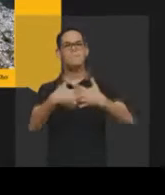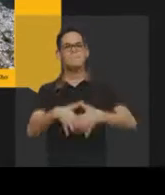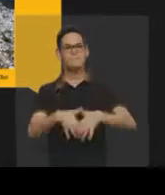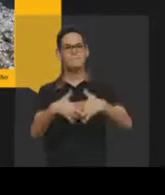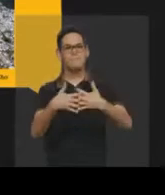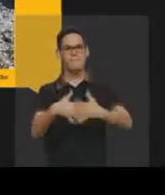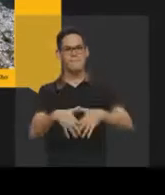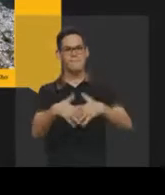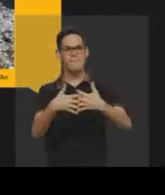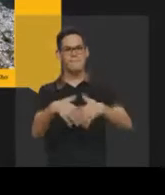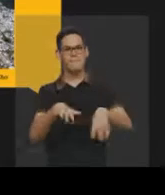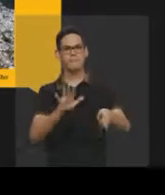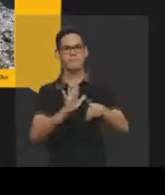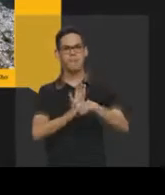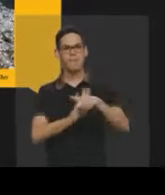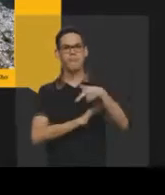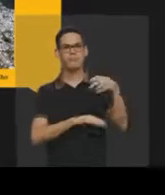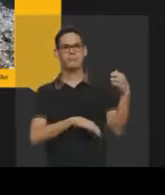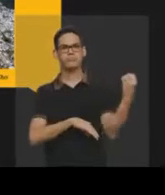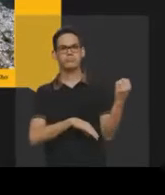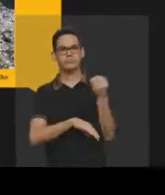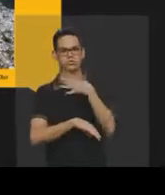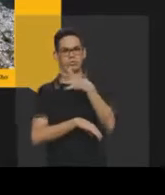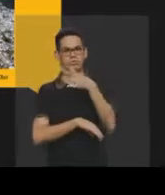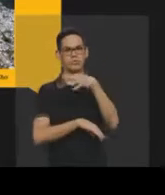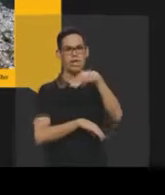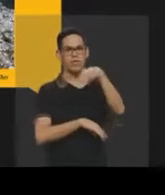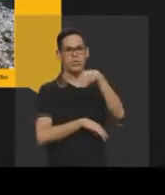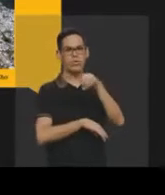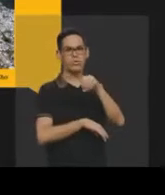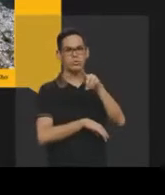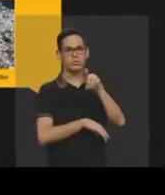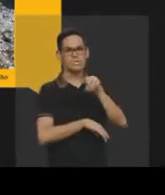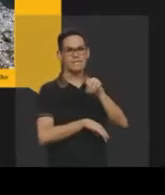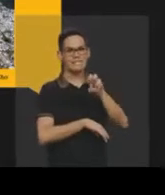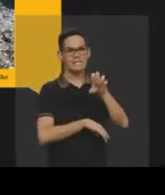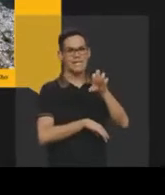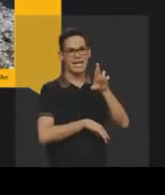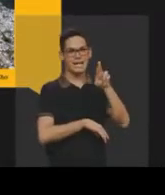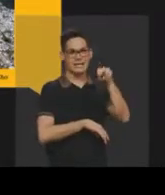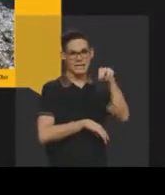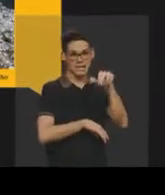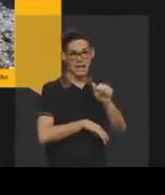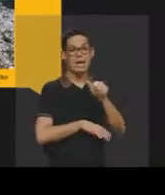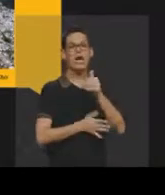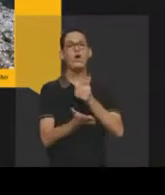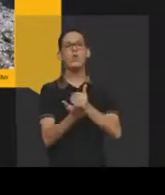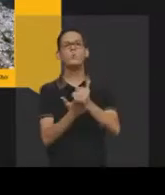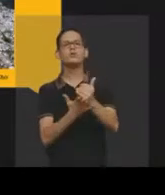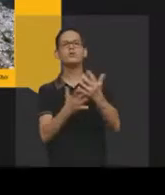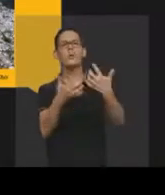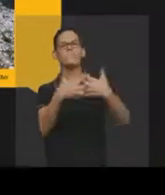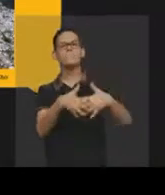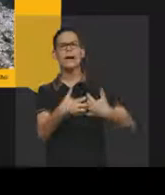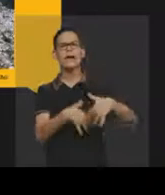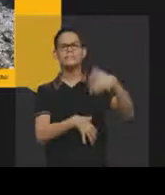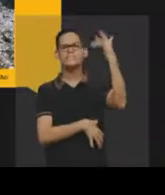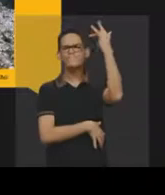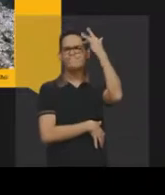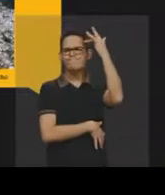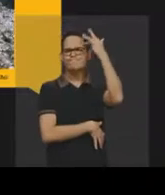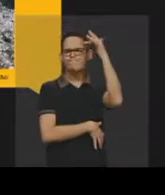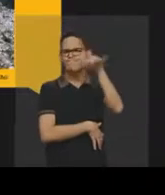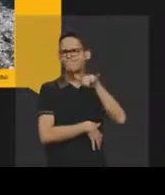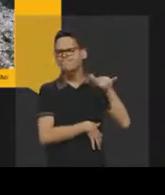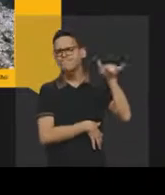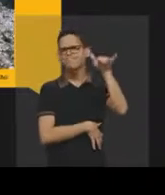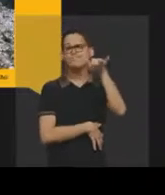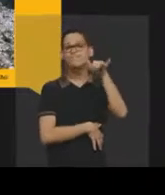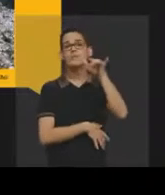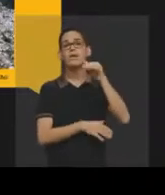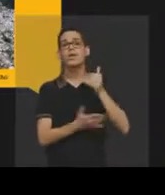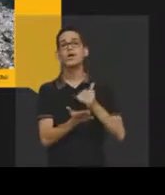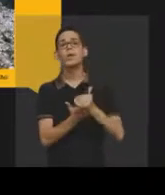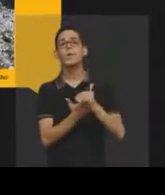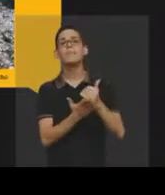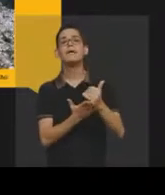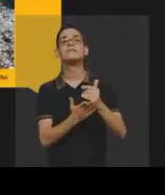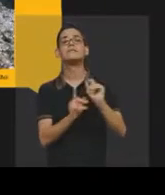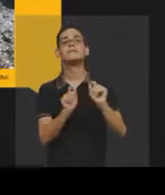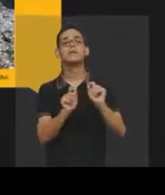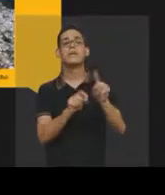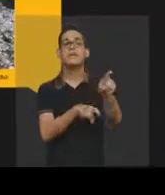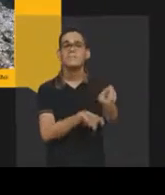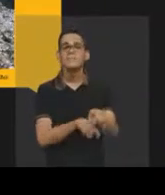mecanização dos meios de produção, tá? Então, cada vez maquinários mais modernos e mais eficientes tomam conta das